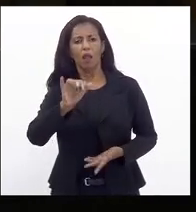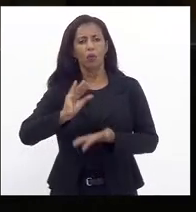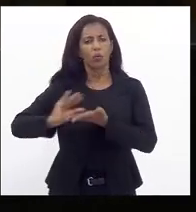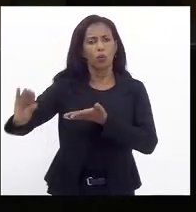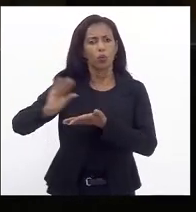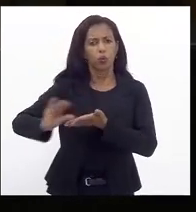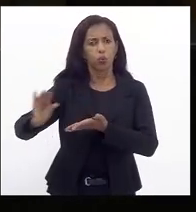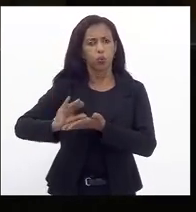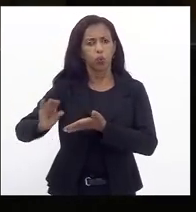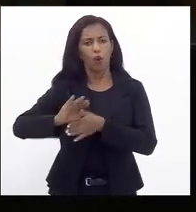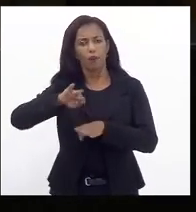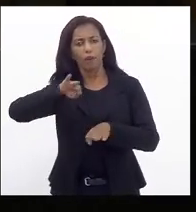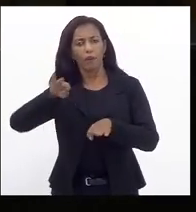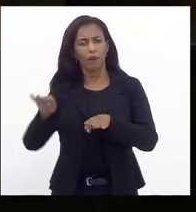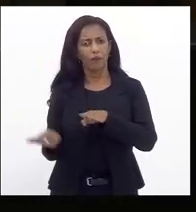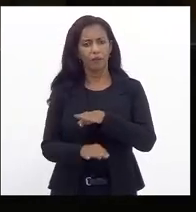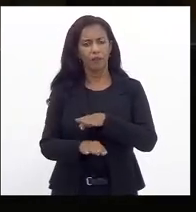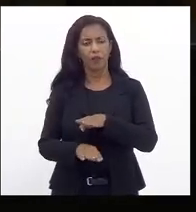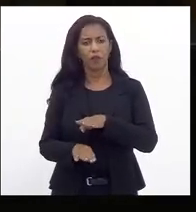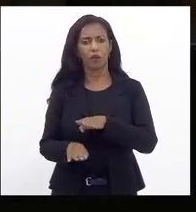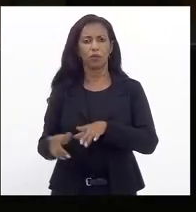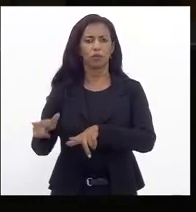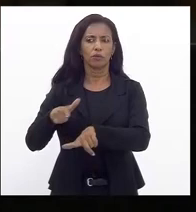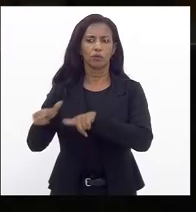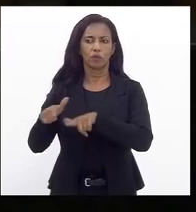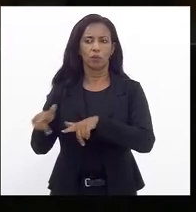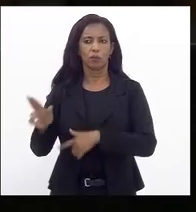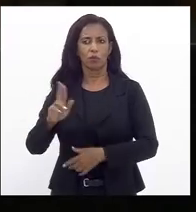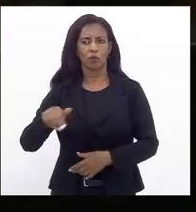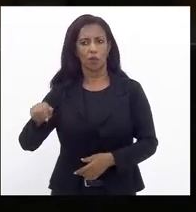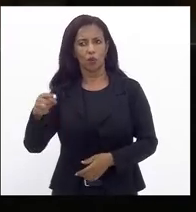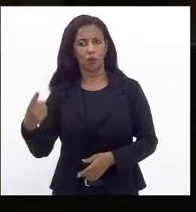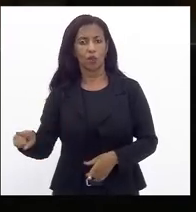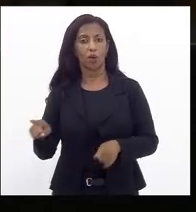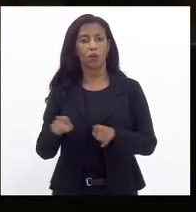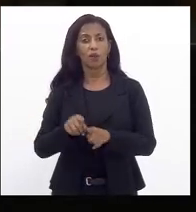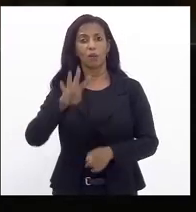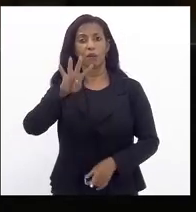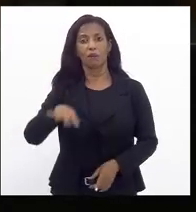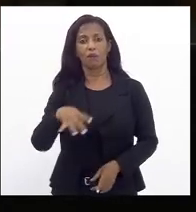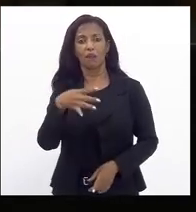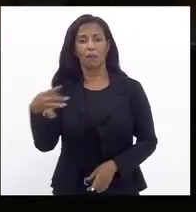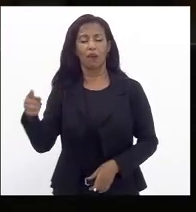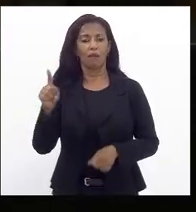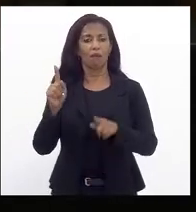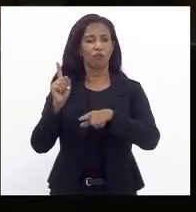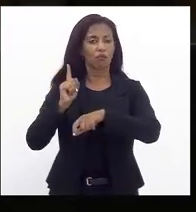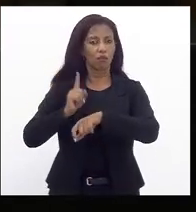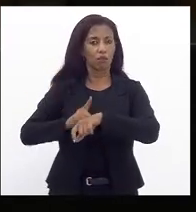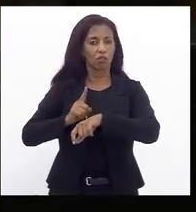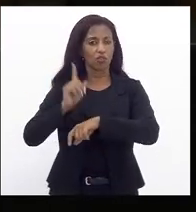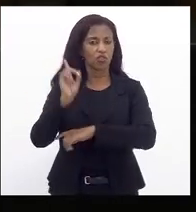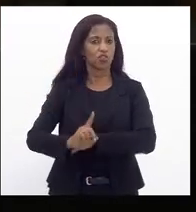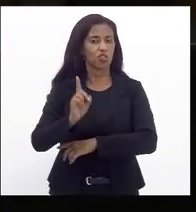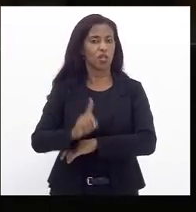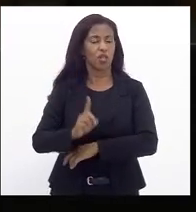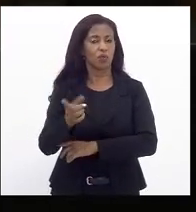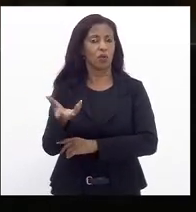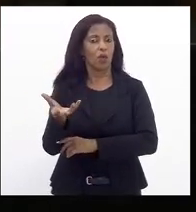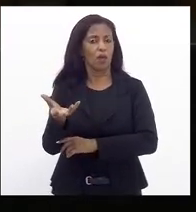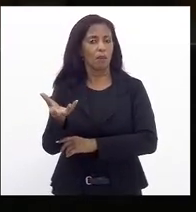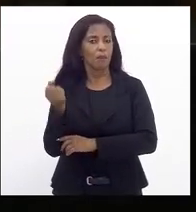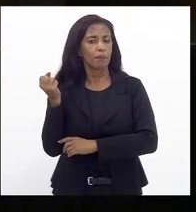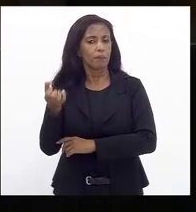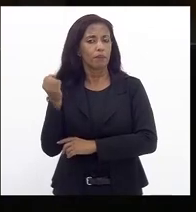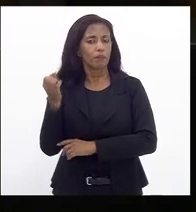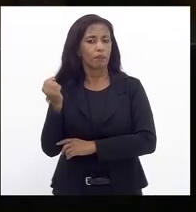contribuição não inferior a alíquota dos servidores da União EA tabela de temporalidade do direito à pensão para